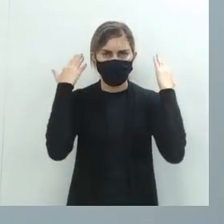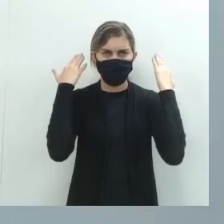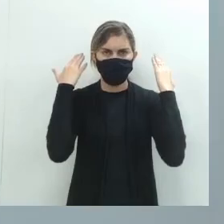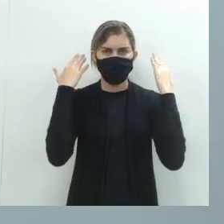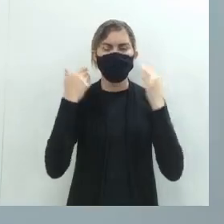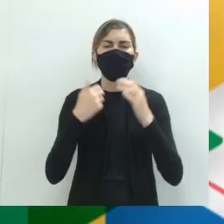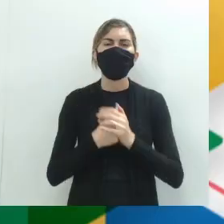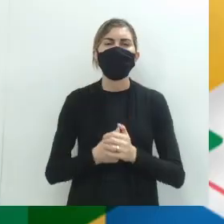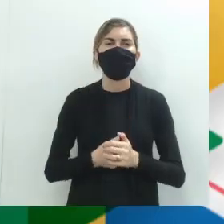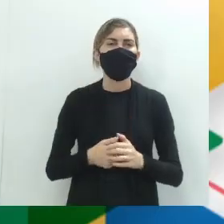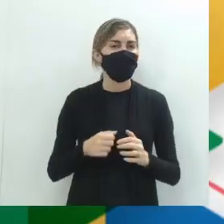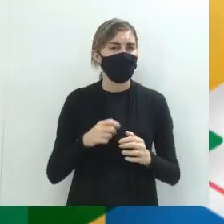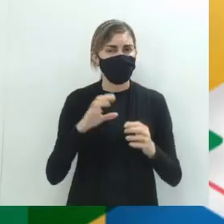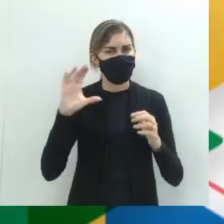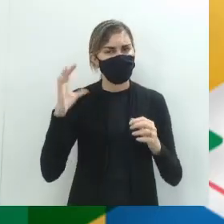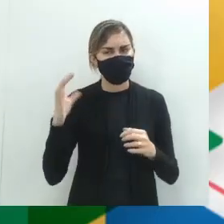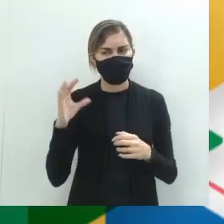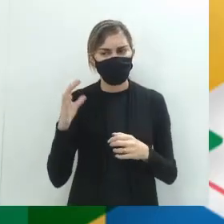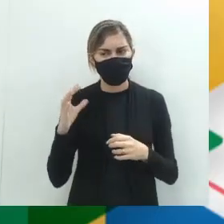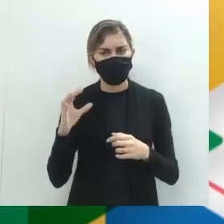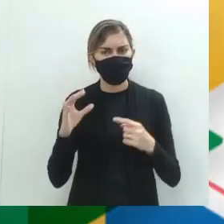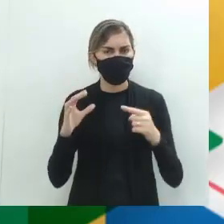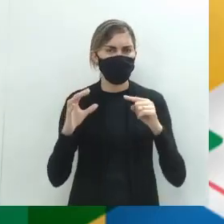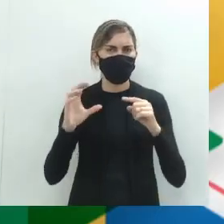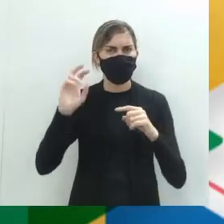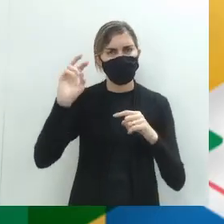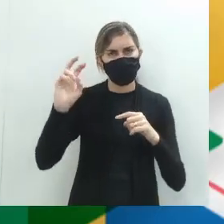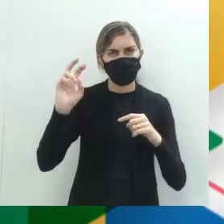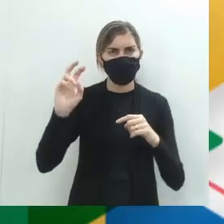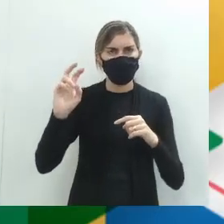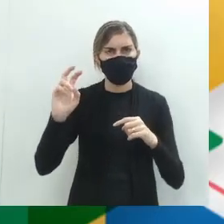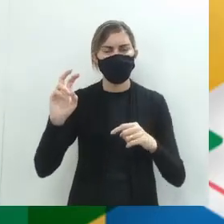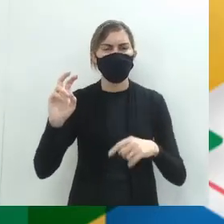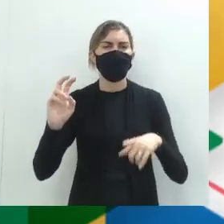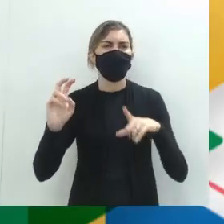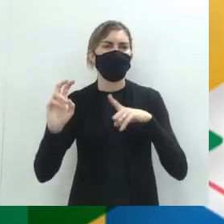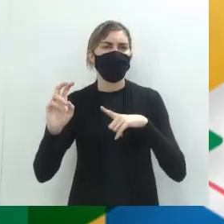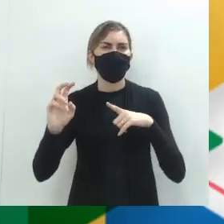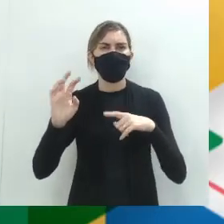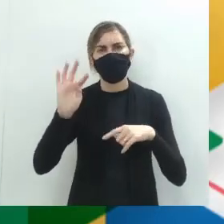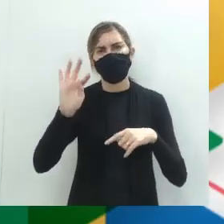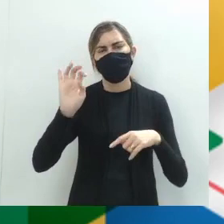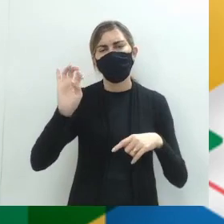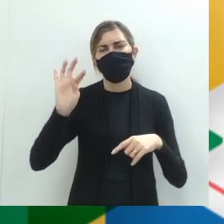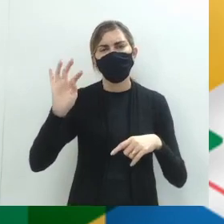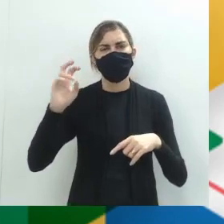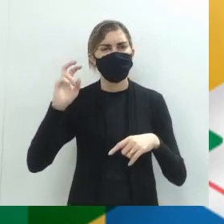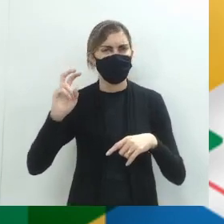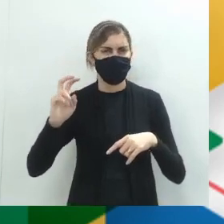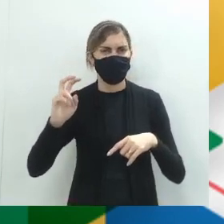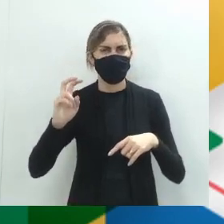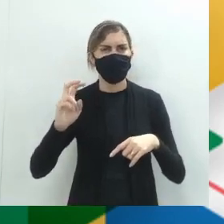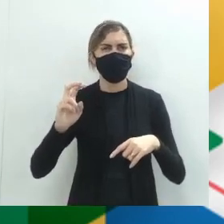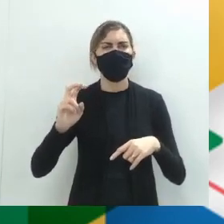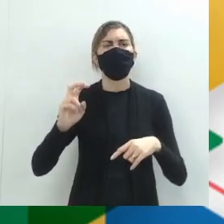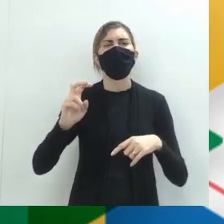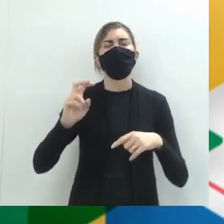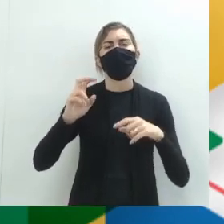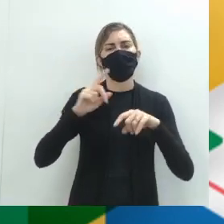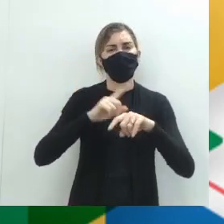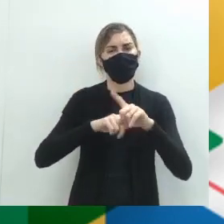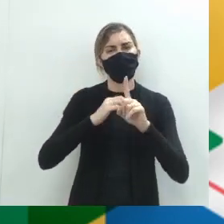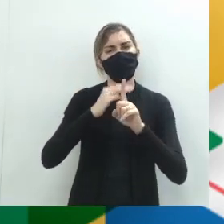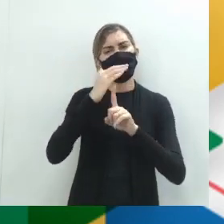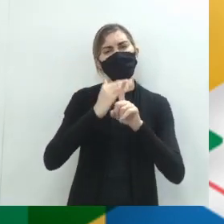tela. C está para 5, aí tem θ está para 5, a